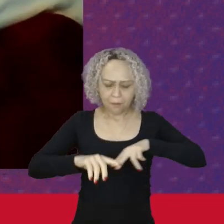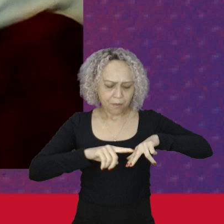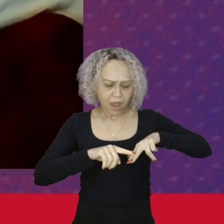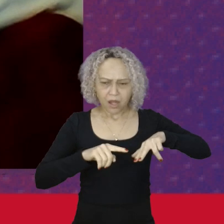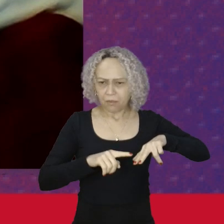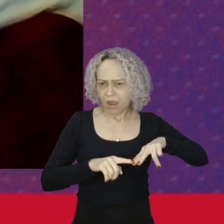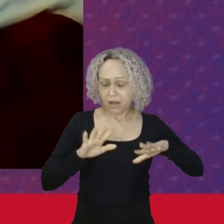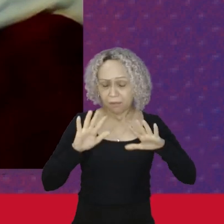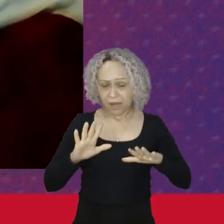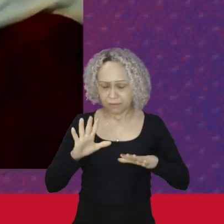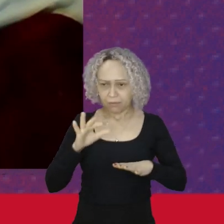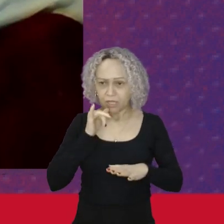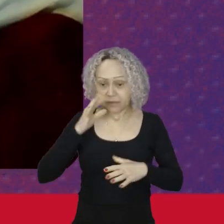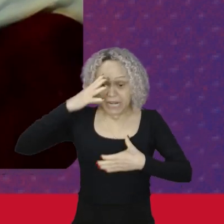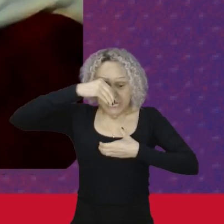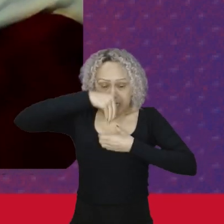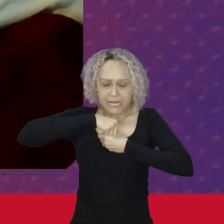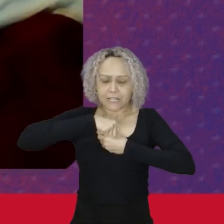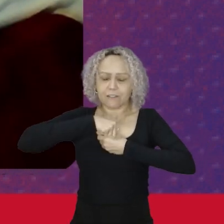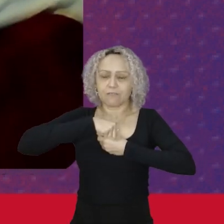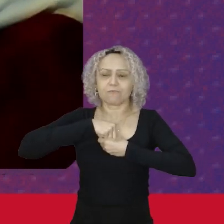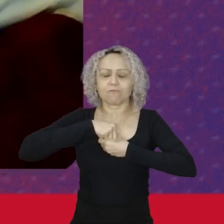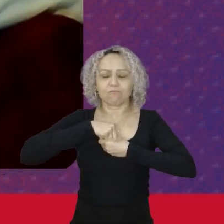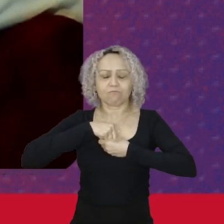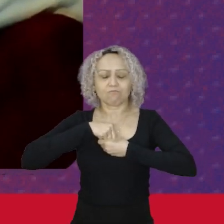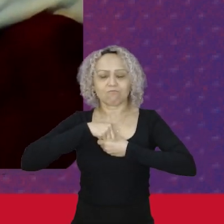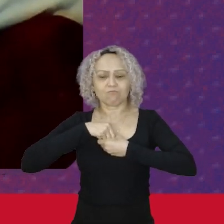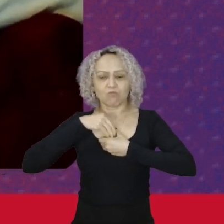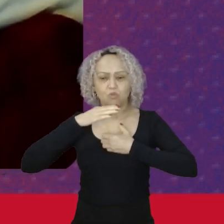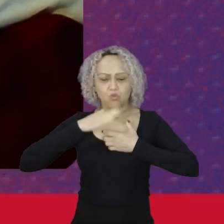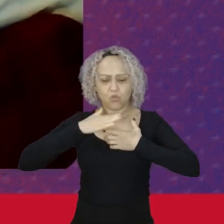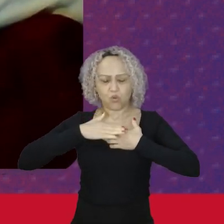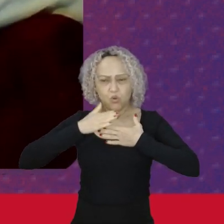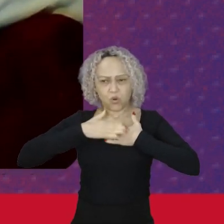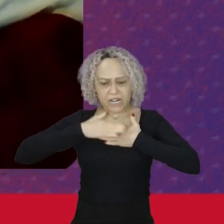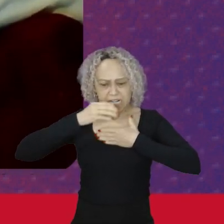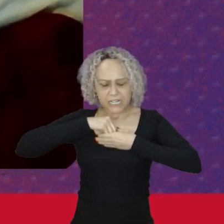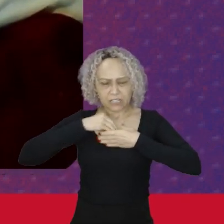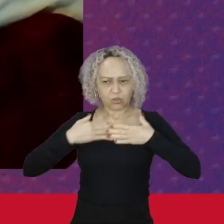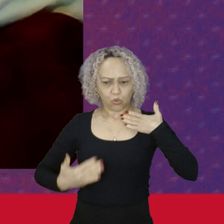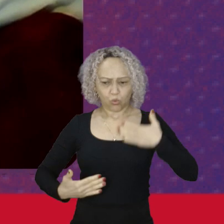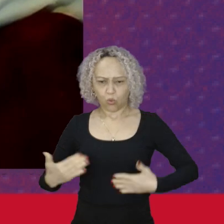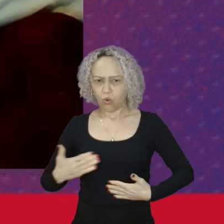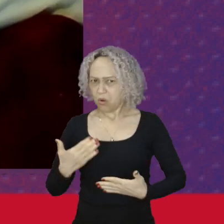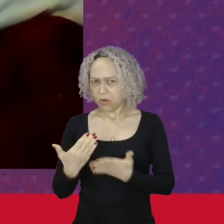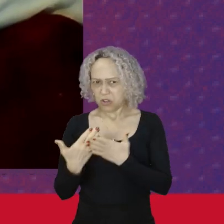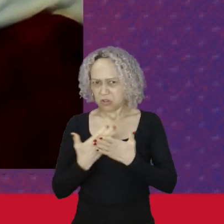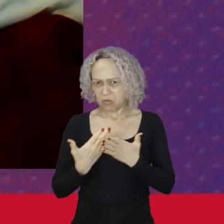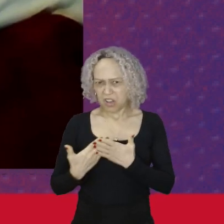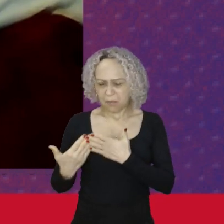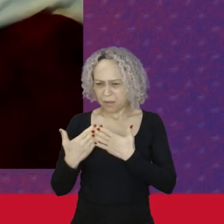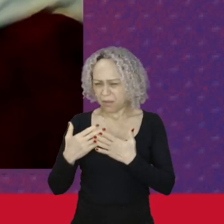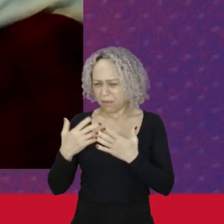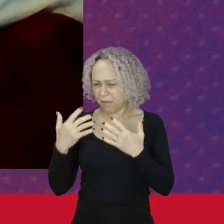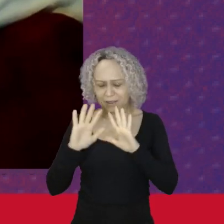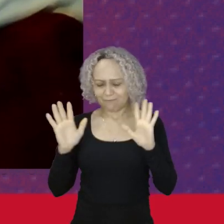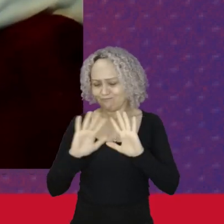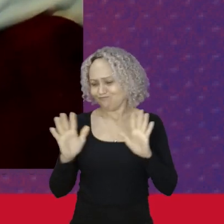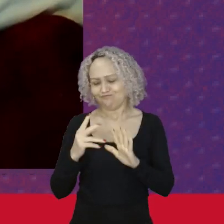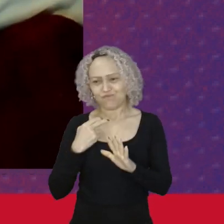Outra concepção de corpo que se seguiu a essa ideia de corpo-máquina é a ideia que